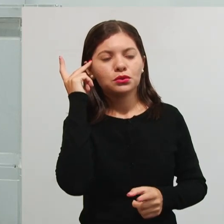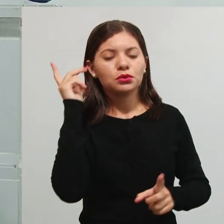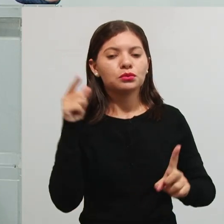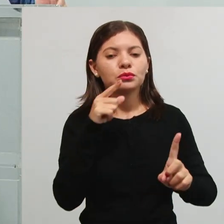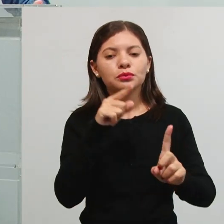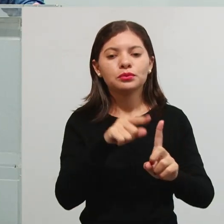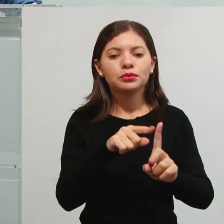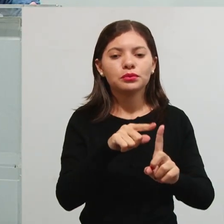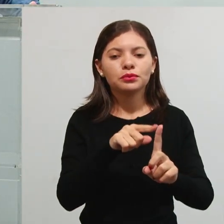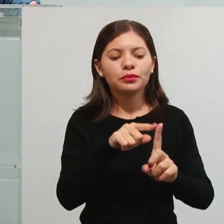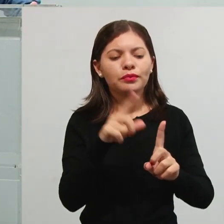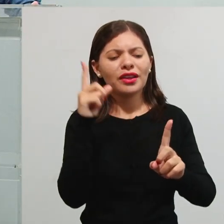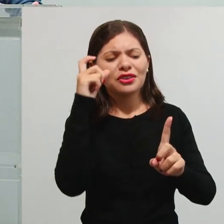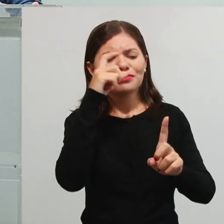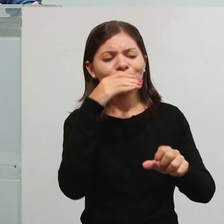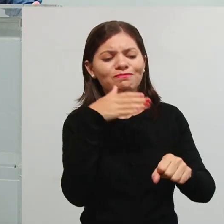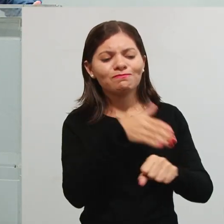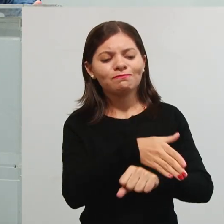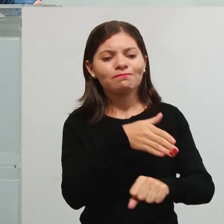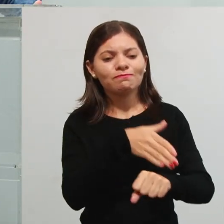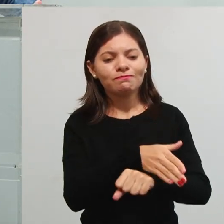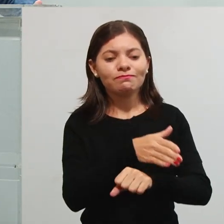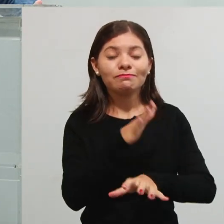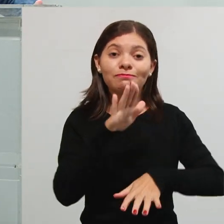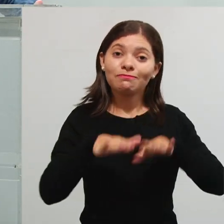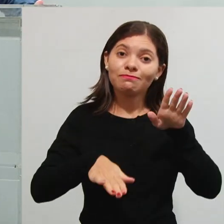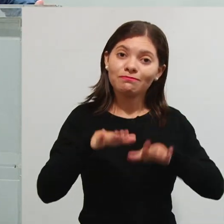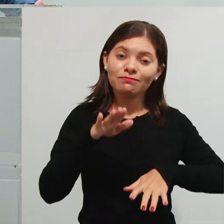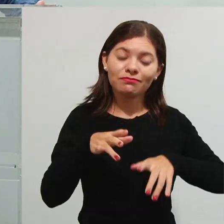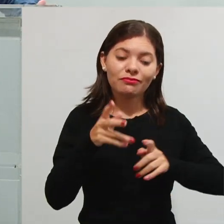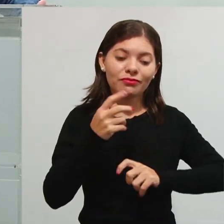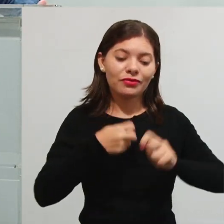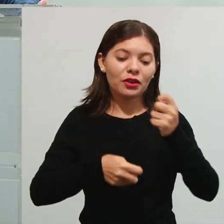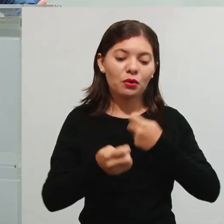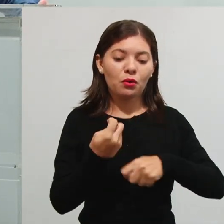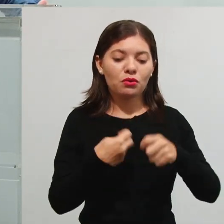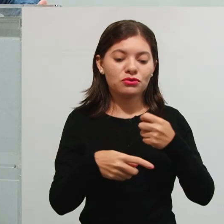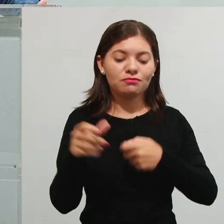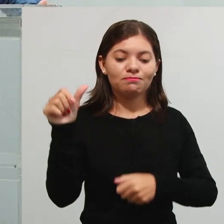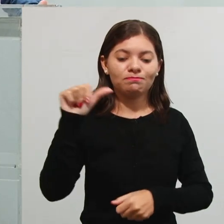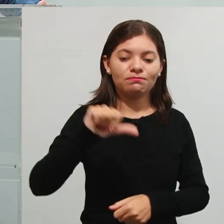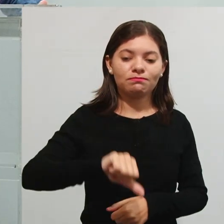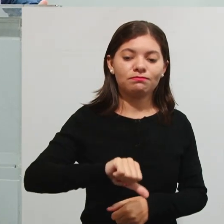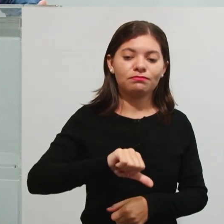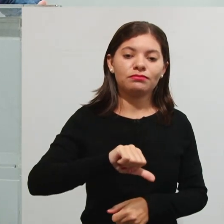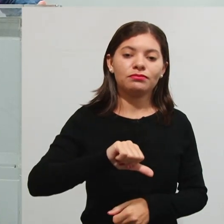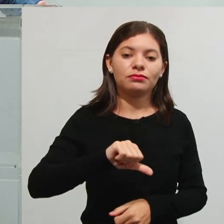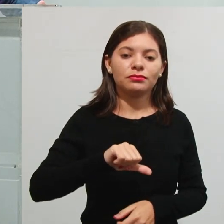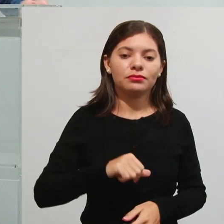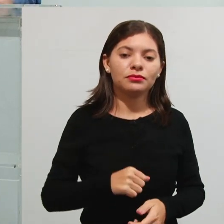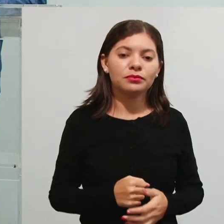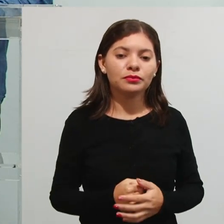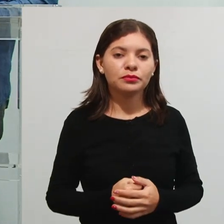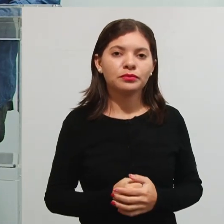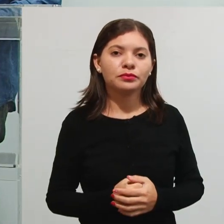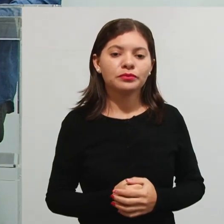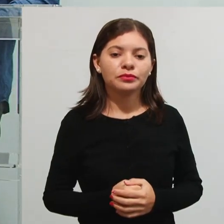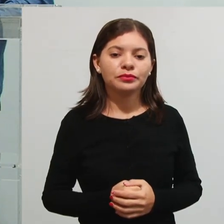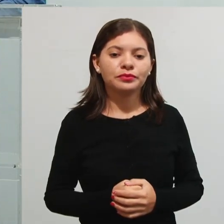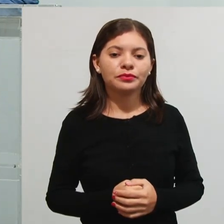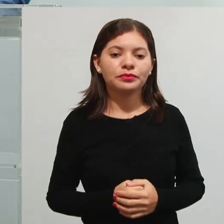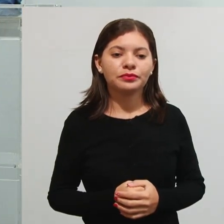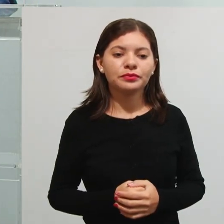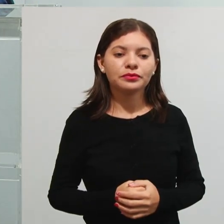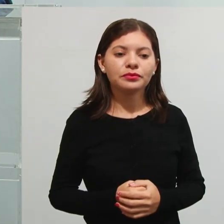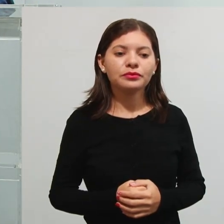difícil acesso. E aí, provavelmente, esse negócio ele não vai ter sucesso. Pelo contrário, ele vai fracassar, ok? Olha